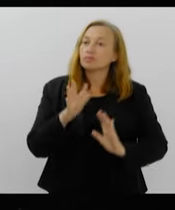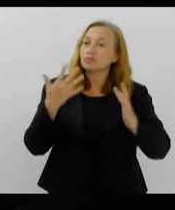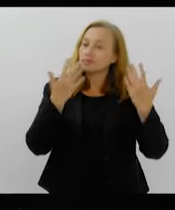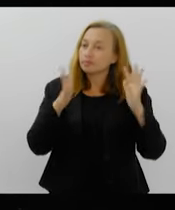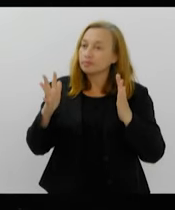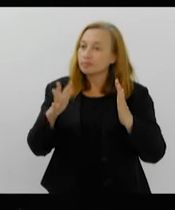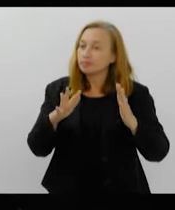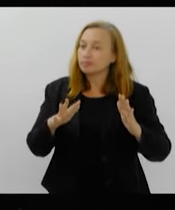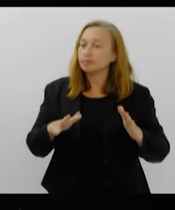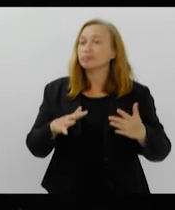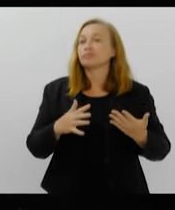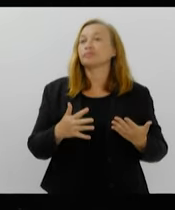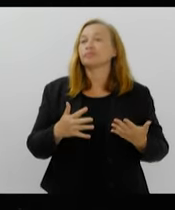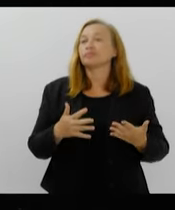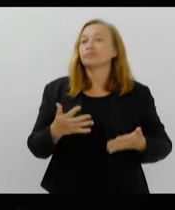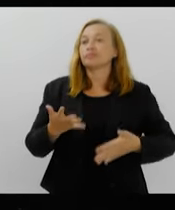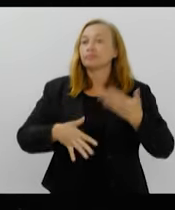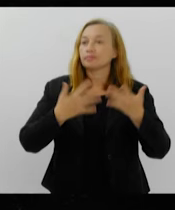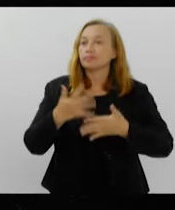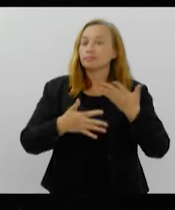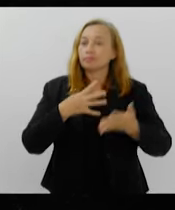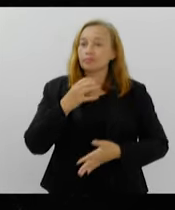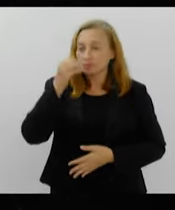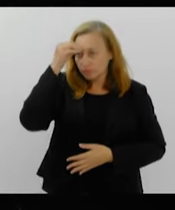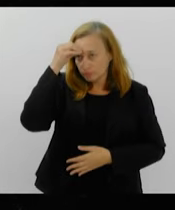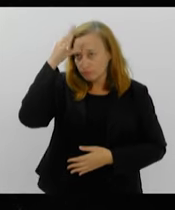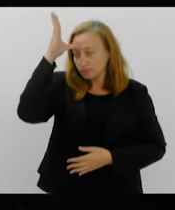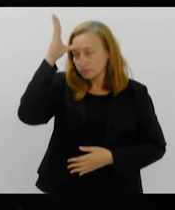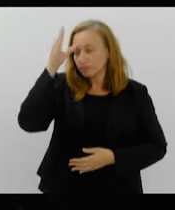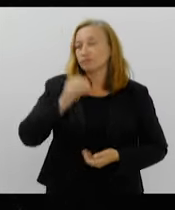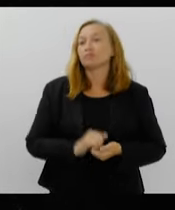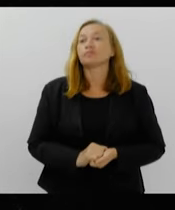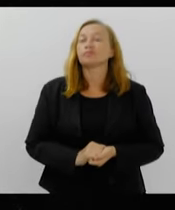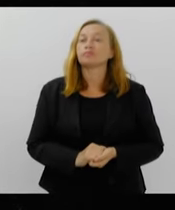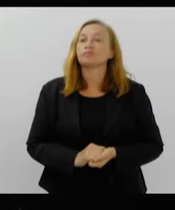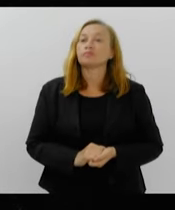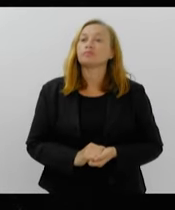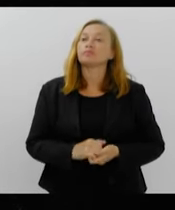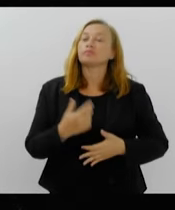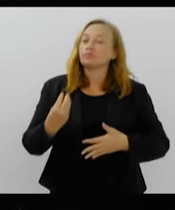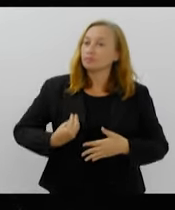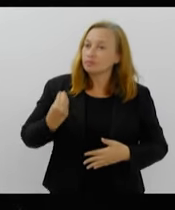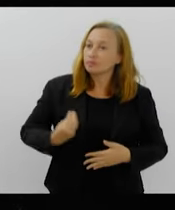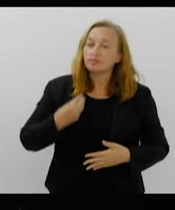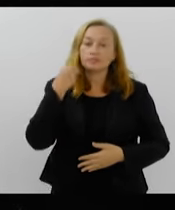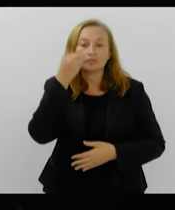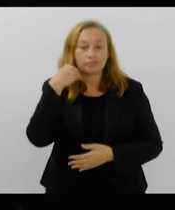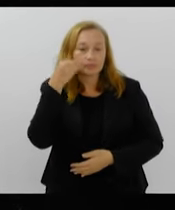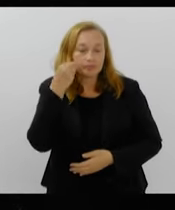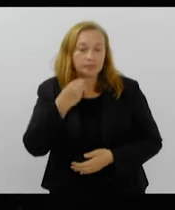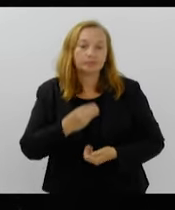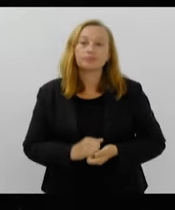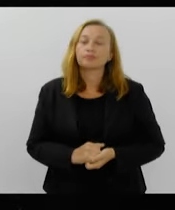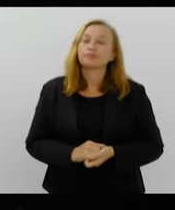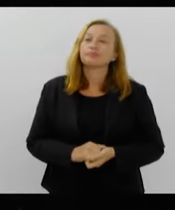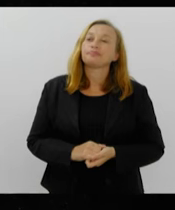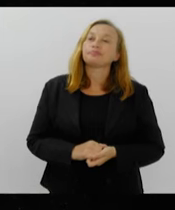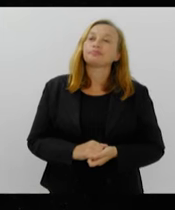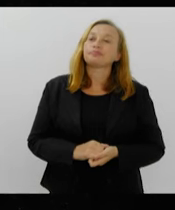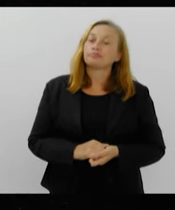manifestação que enriquece o nosso conhecimento a nossa vivência a nossa experiência e